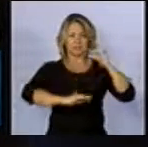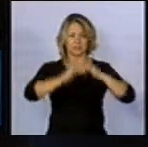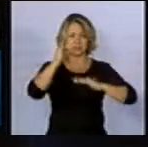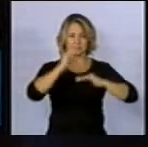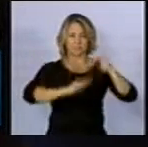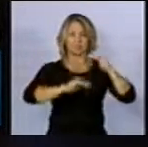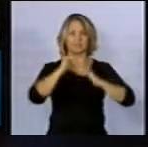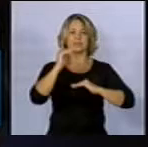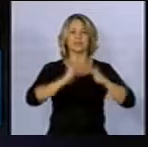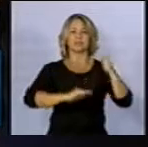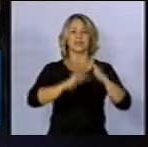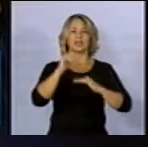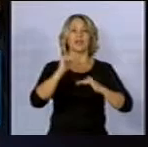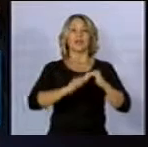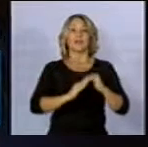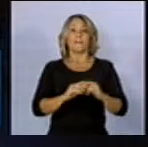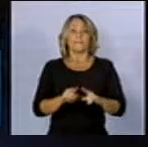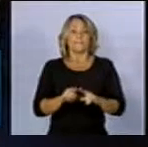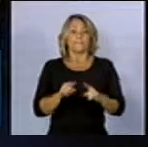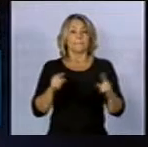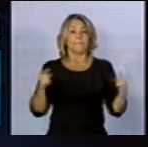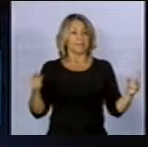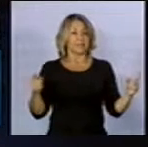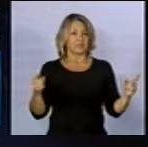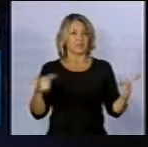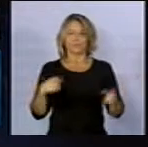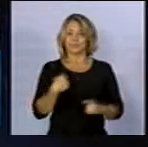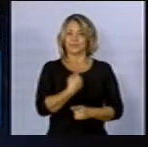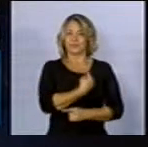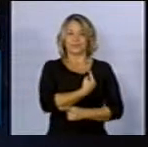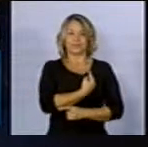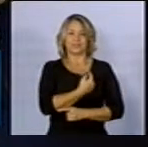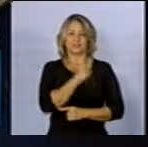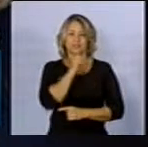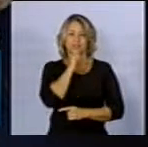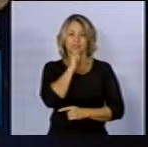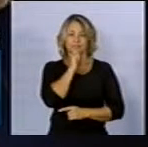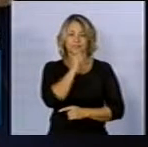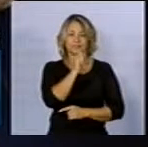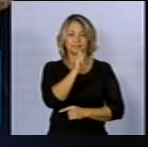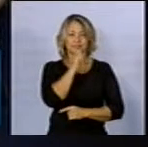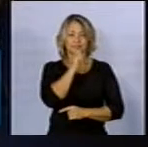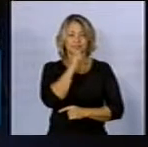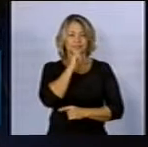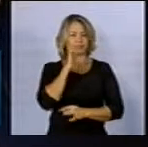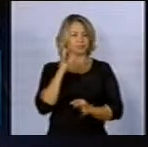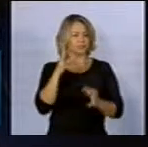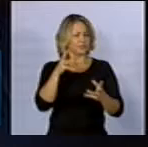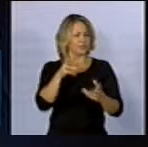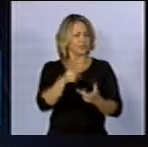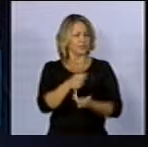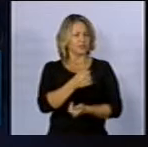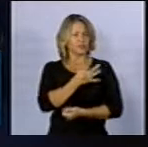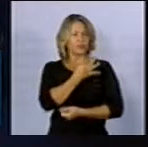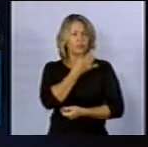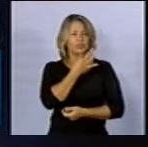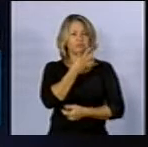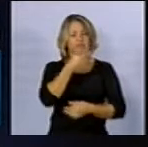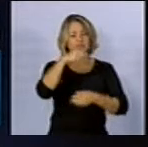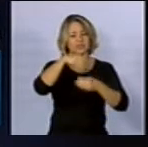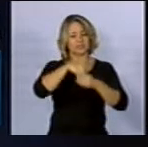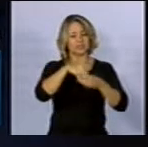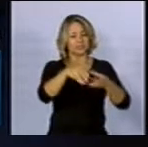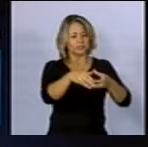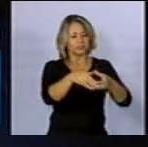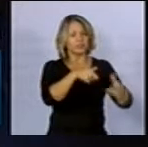profissional porém não somos totalmente reconhecidos dentro desta